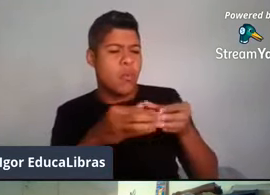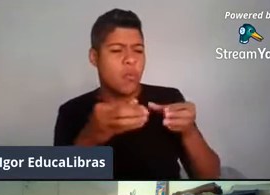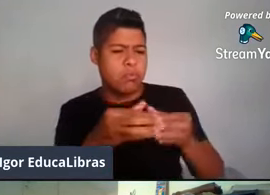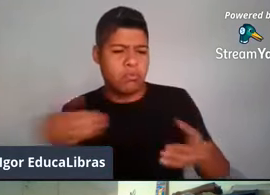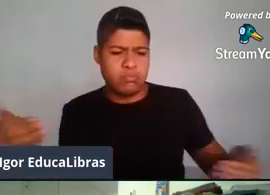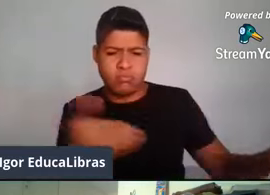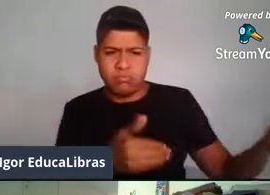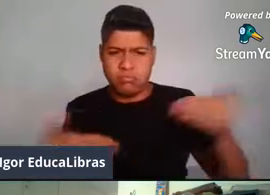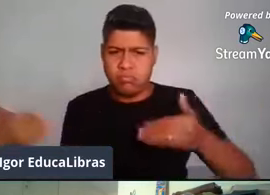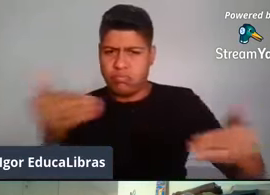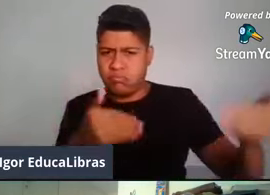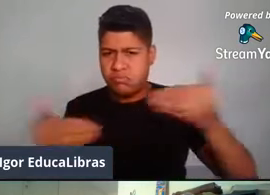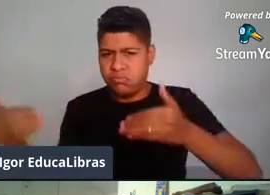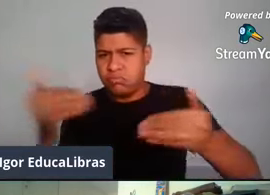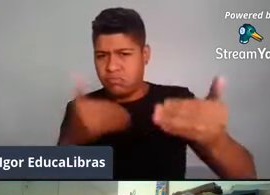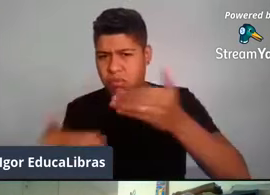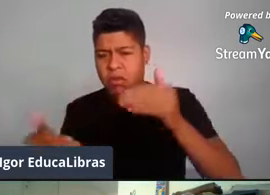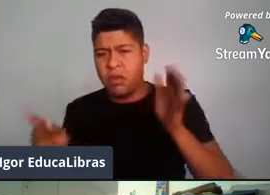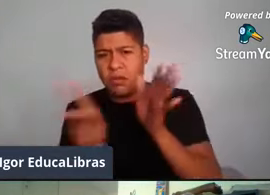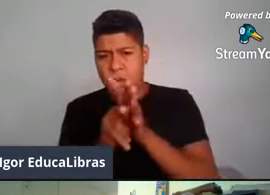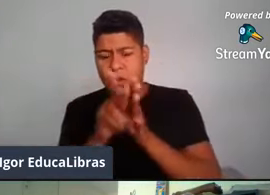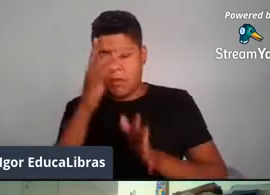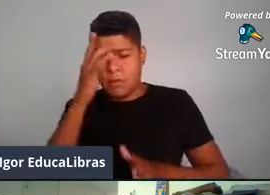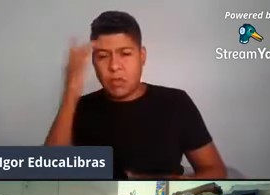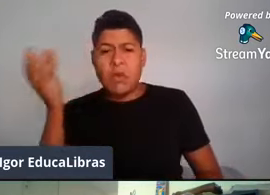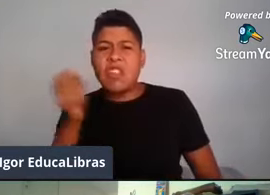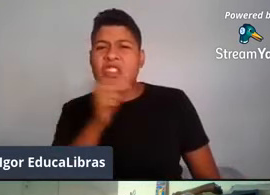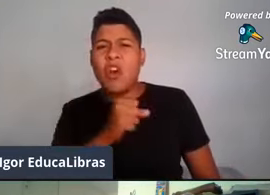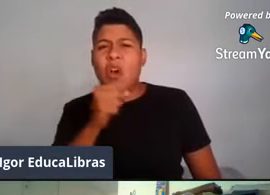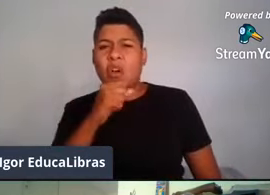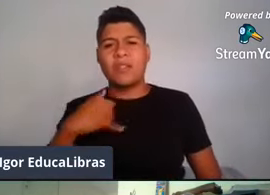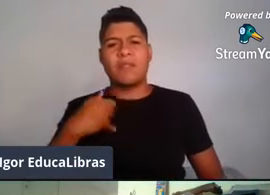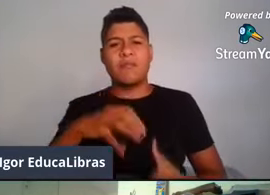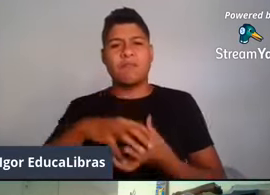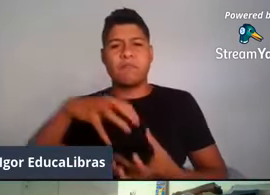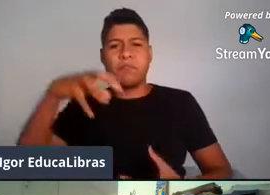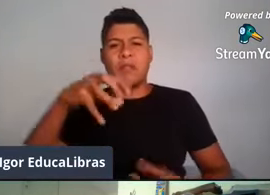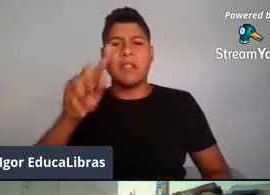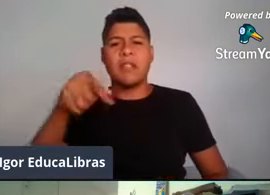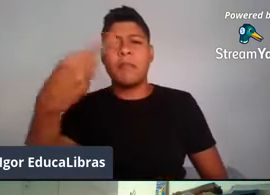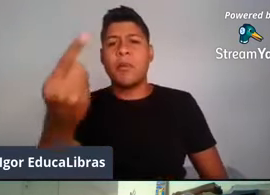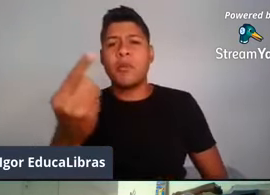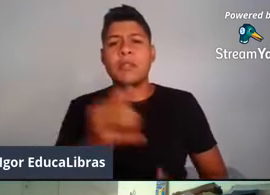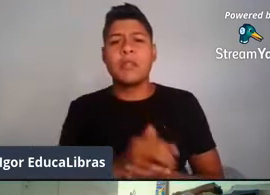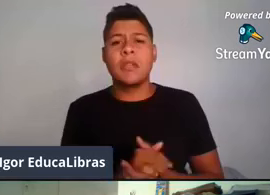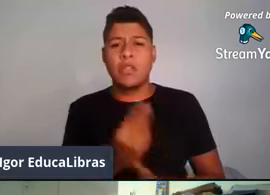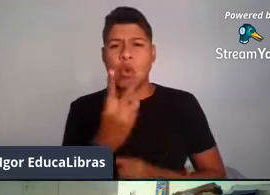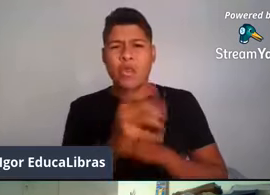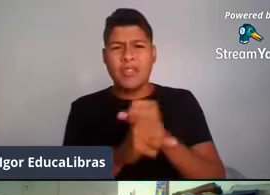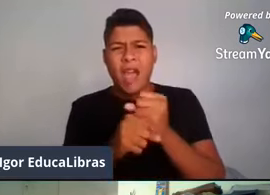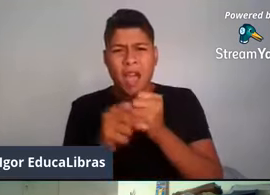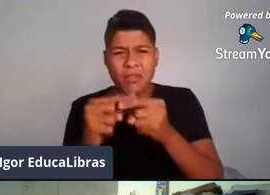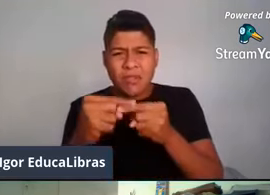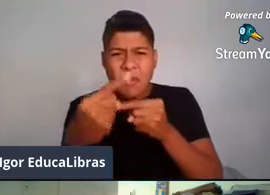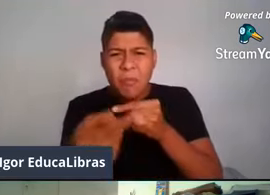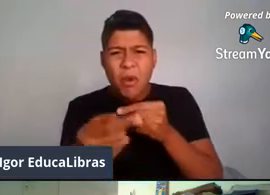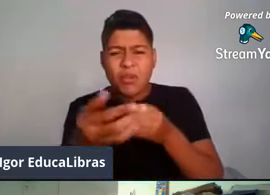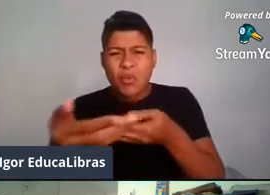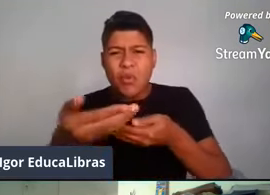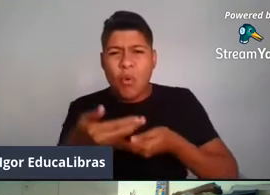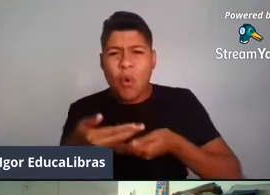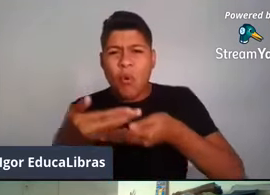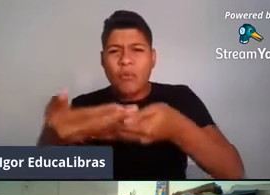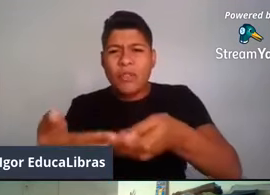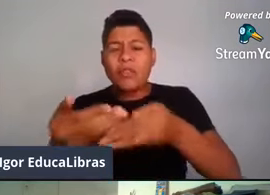especial uma pessoa idosa, e depois de 2 anos ele me convidou e pediu para que